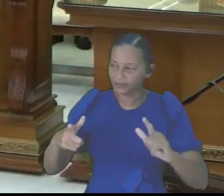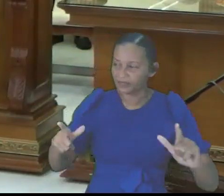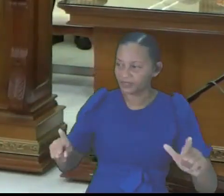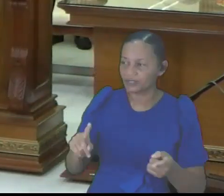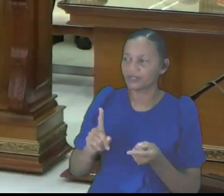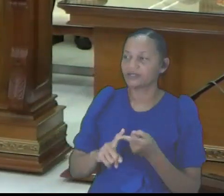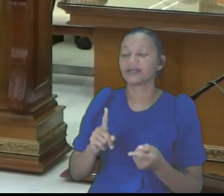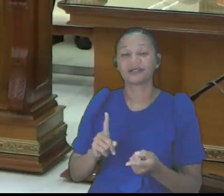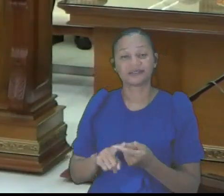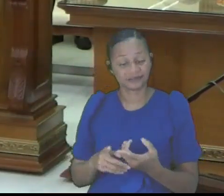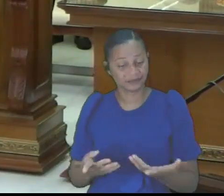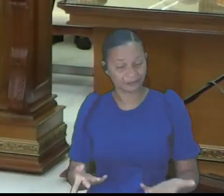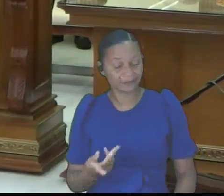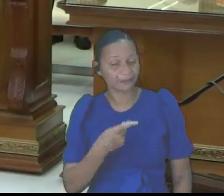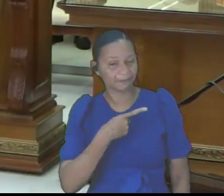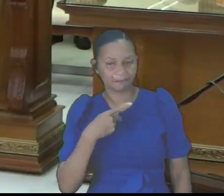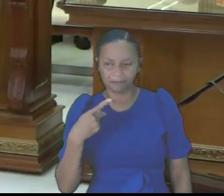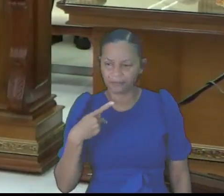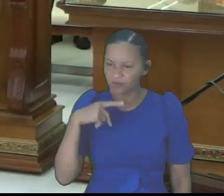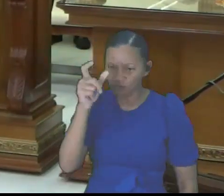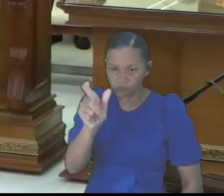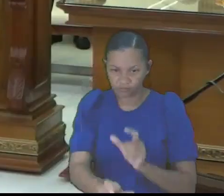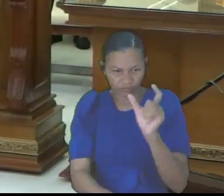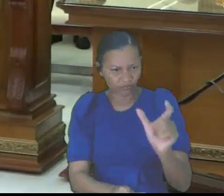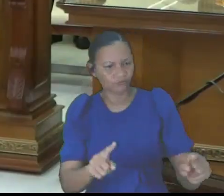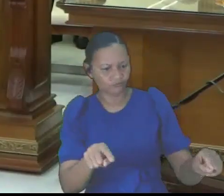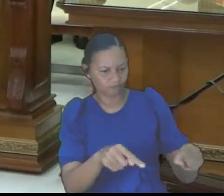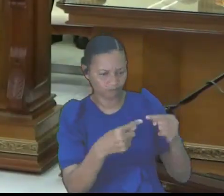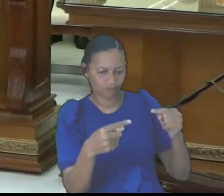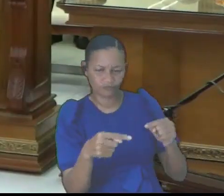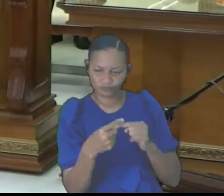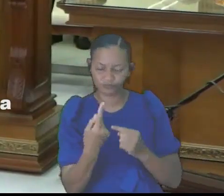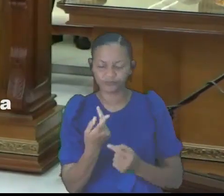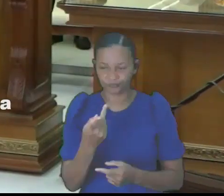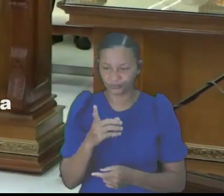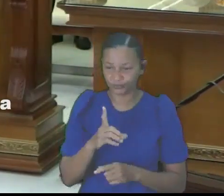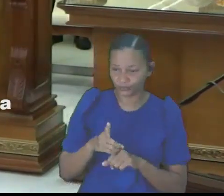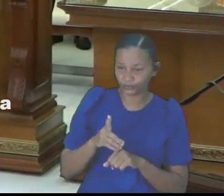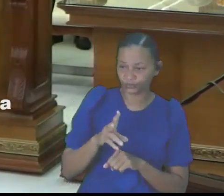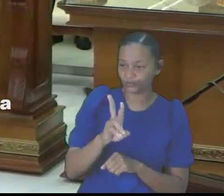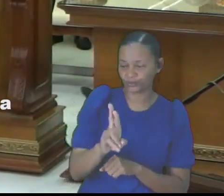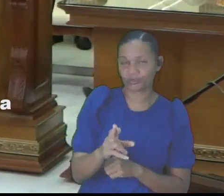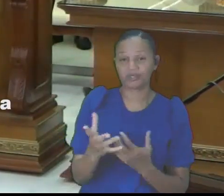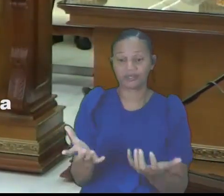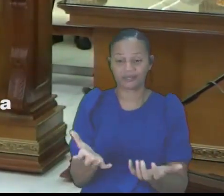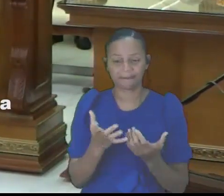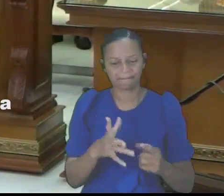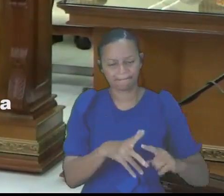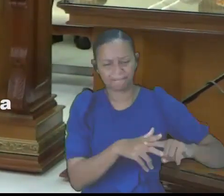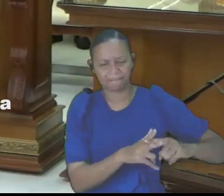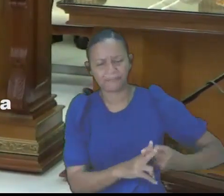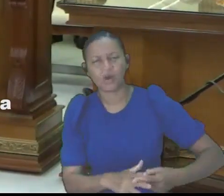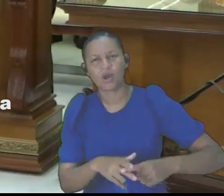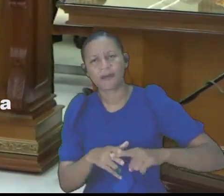para pastores e doutores. Prossiga. Querendo